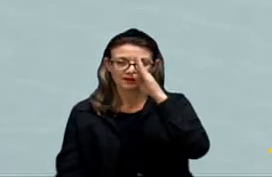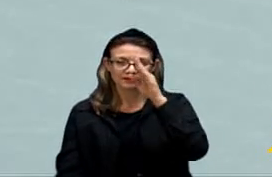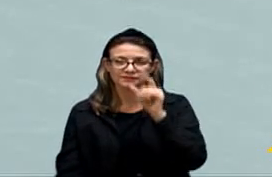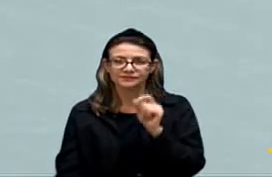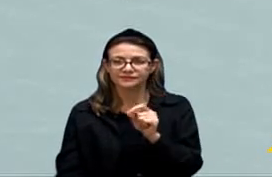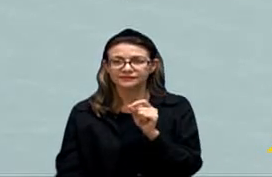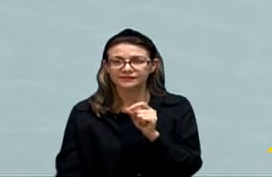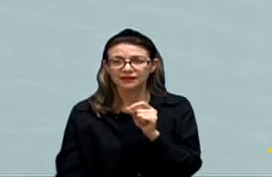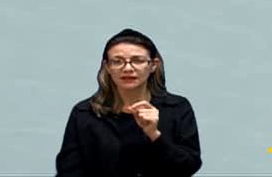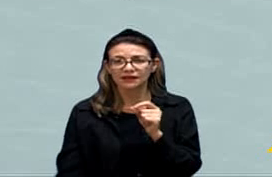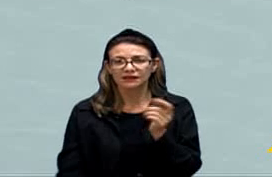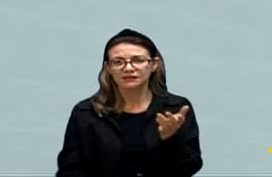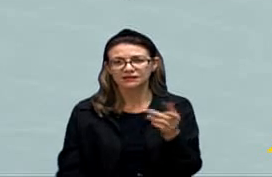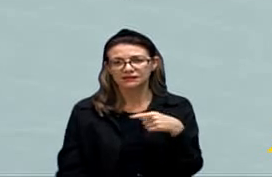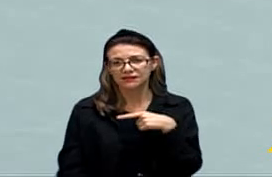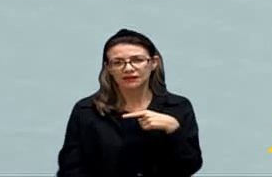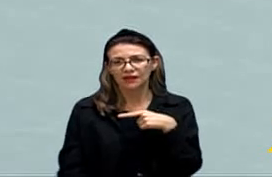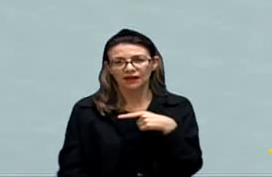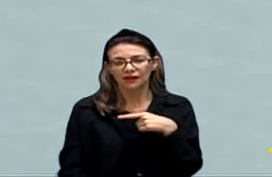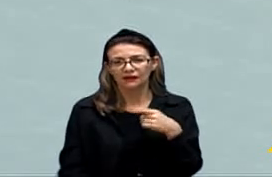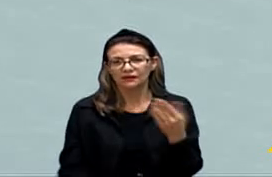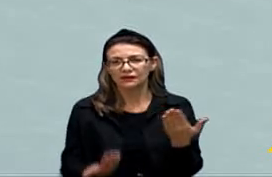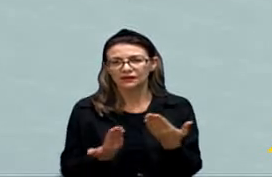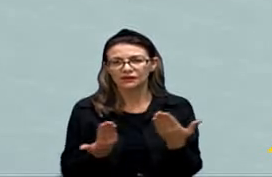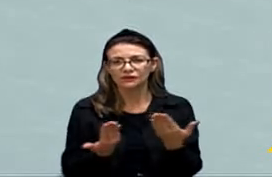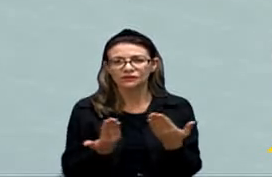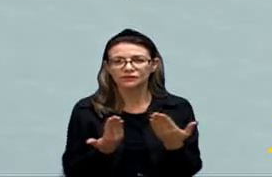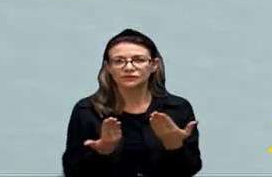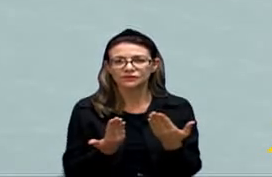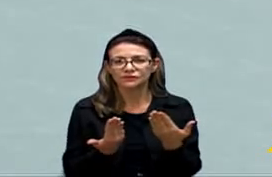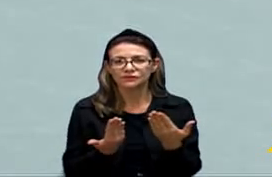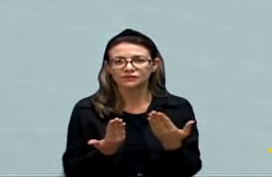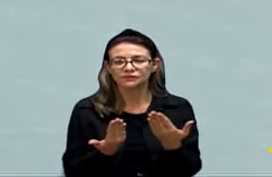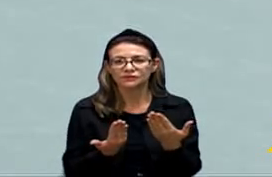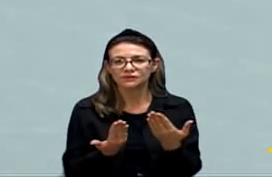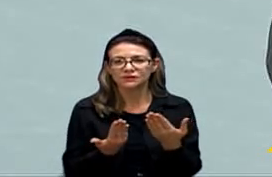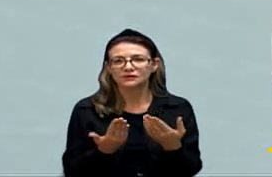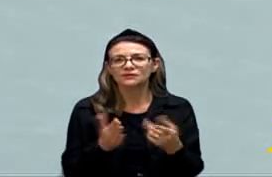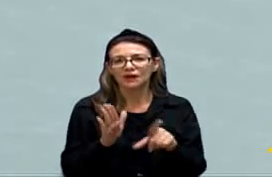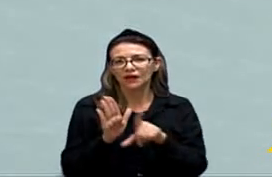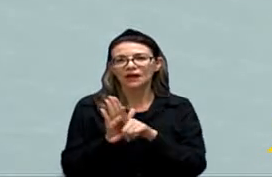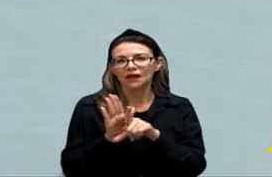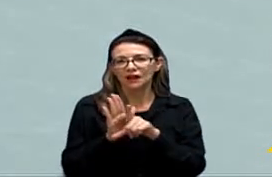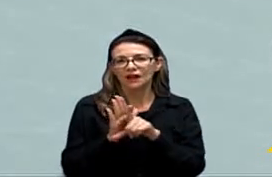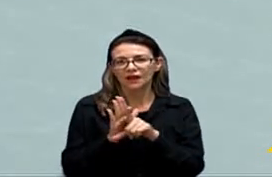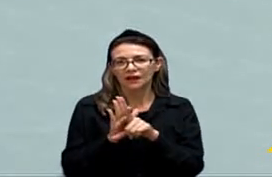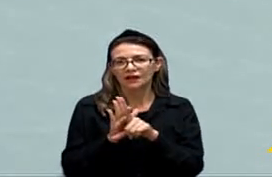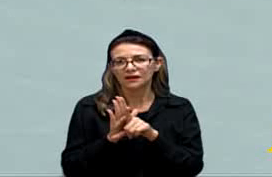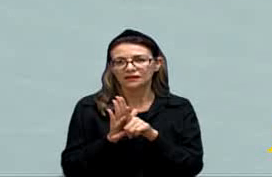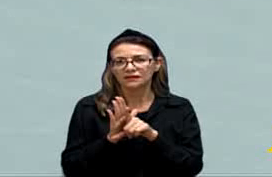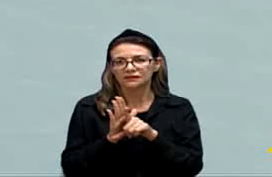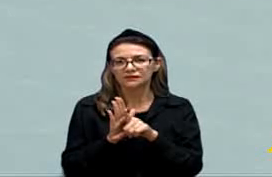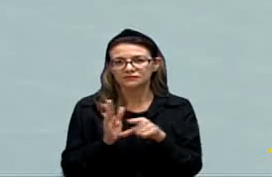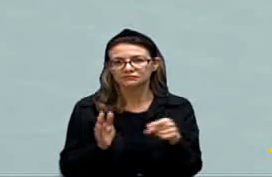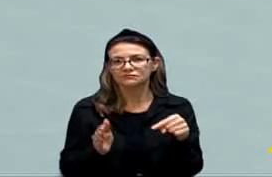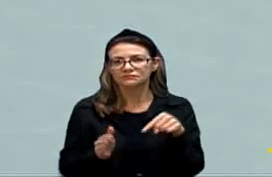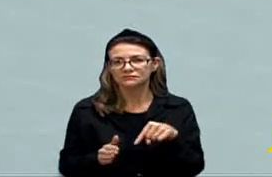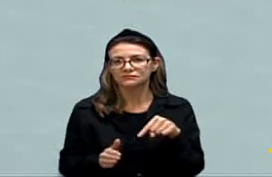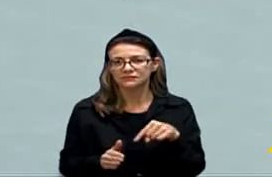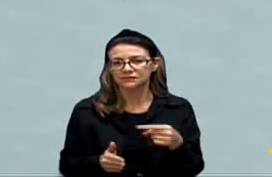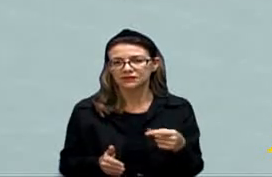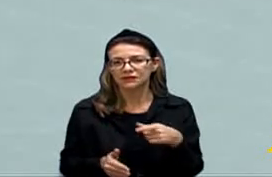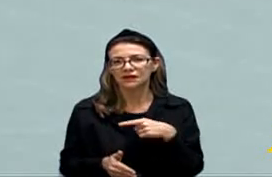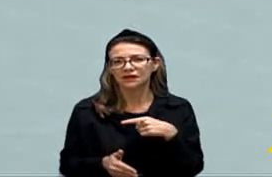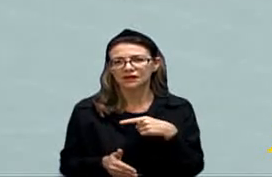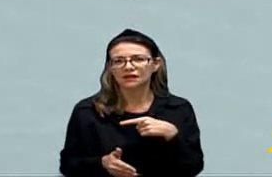já temos aqui hoje eu acho que até por por por força de legislação também nós já temos eh a leitura hoje